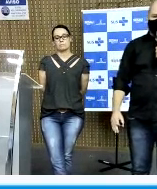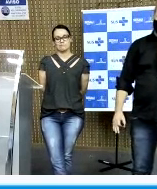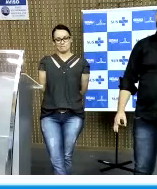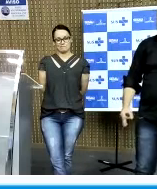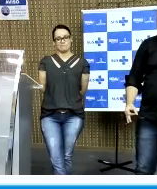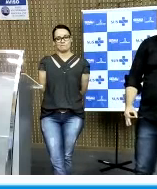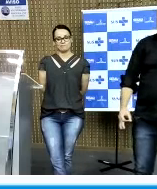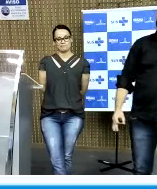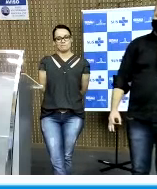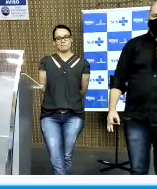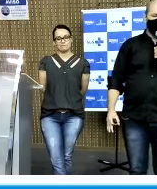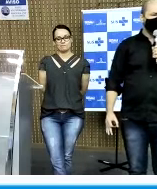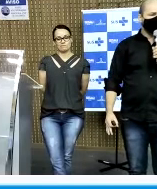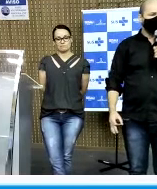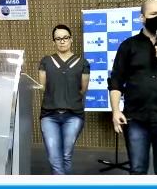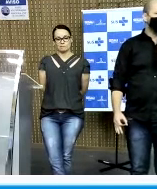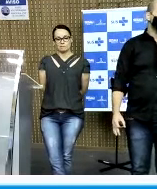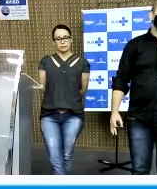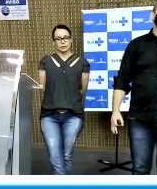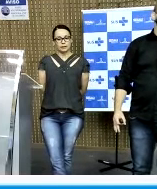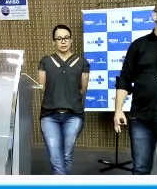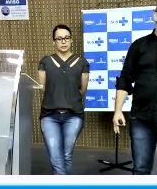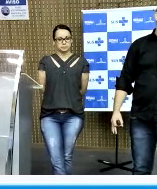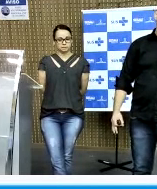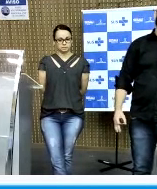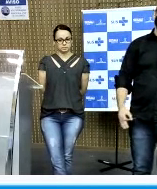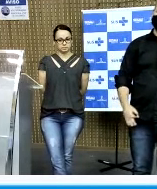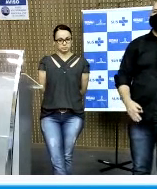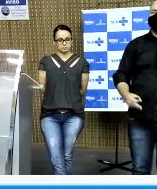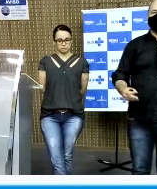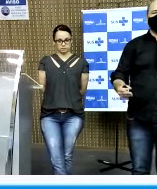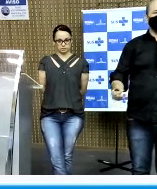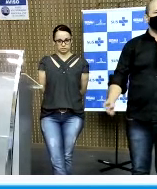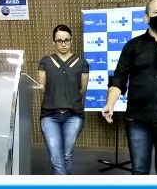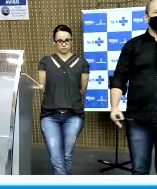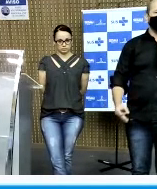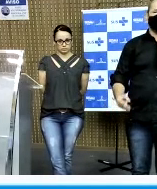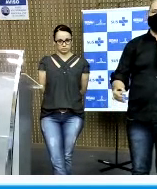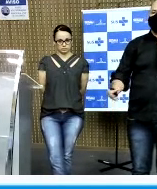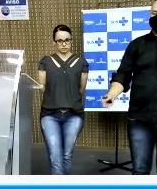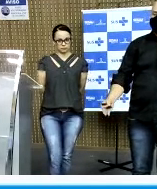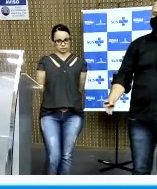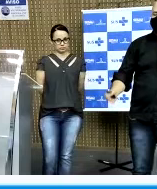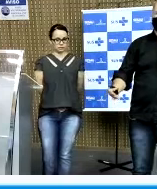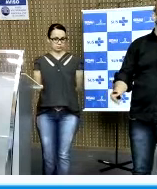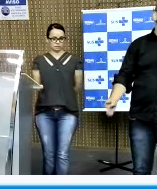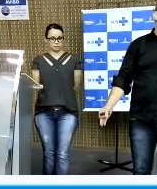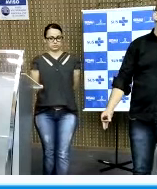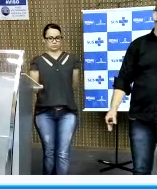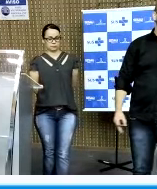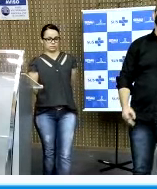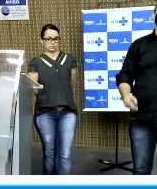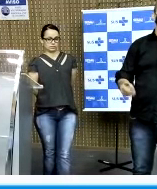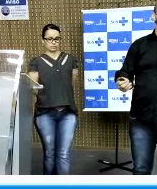Nosso pré-natal encerrado em 2020, nós temos 86 casos, tá? Considerando a estratificação do sistema